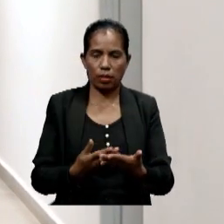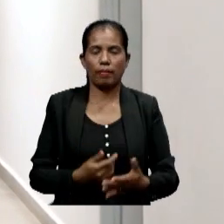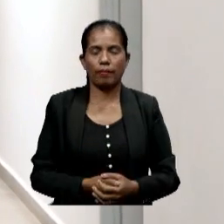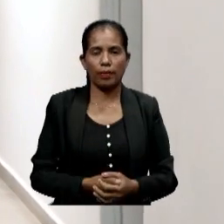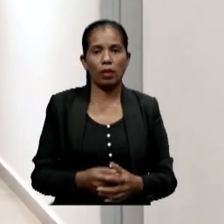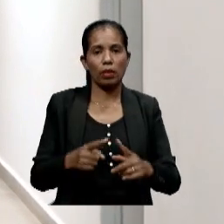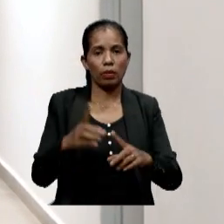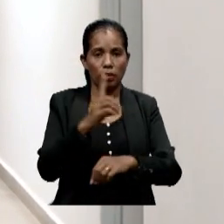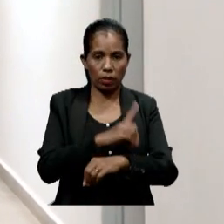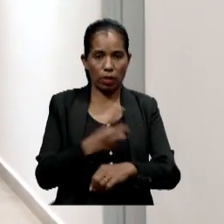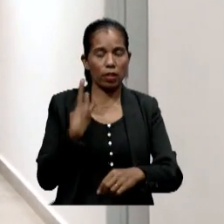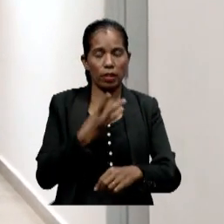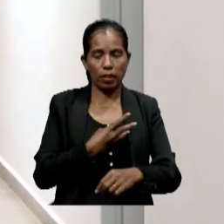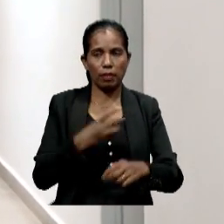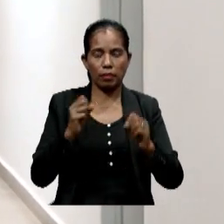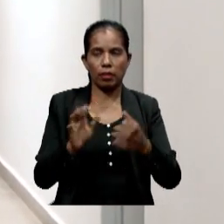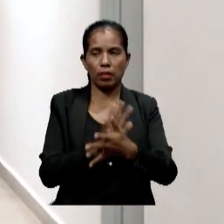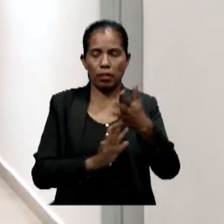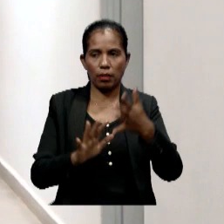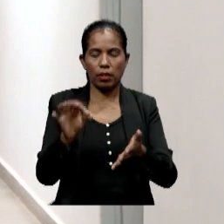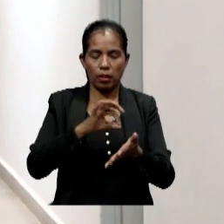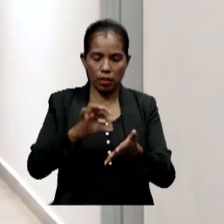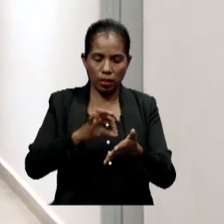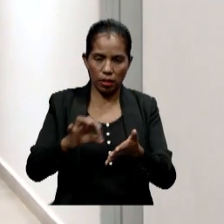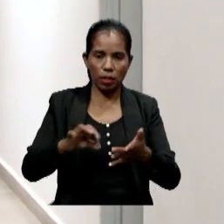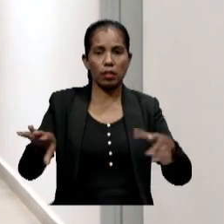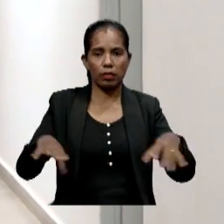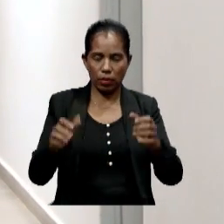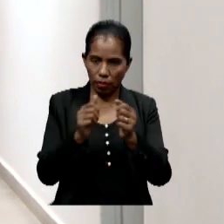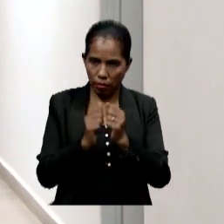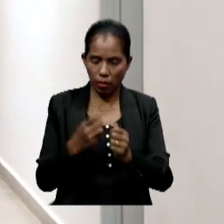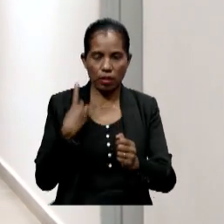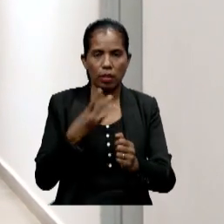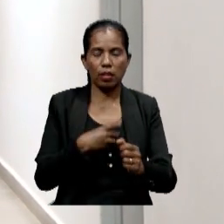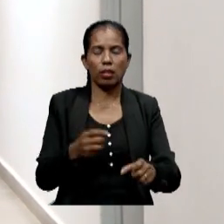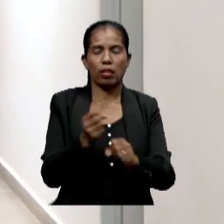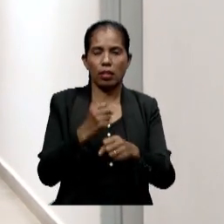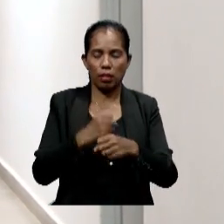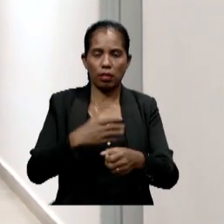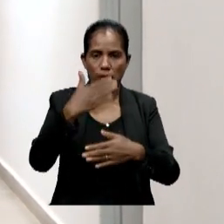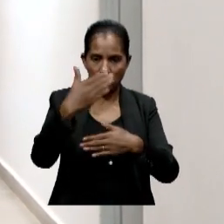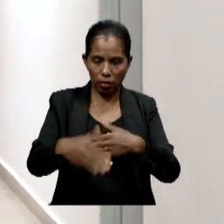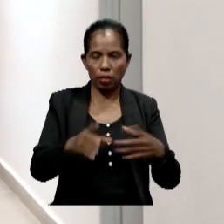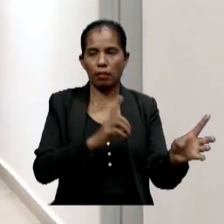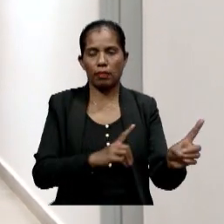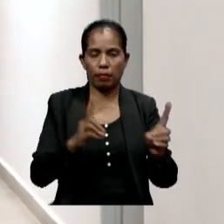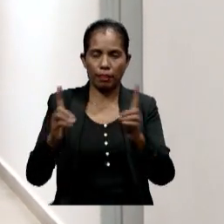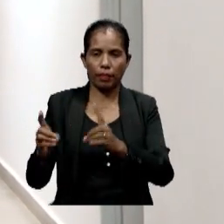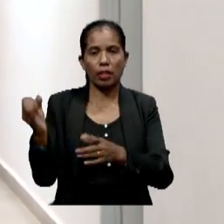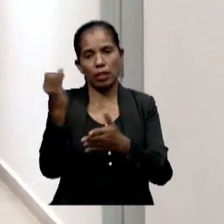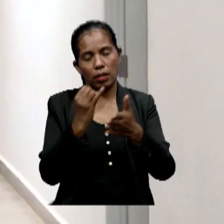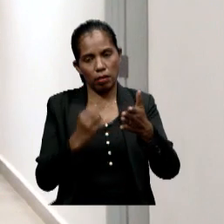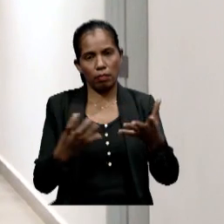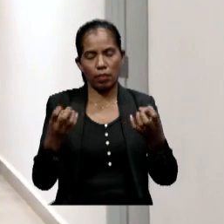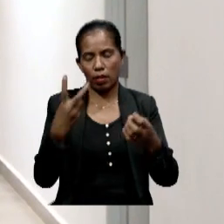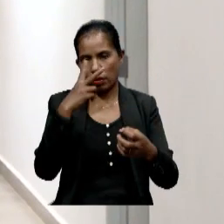loron, ihe nebe ita se ihe cerimônia assinatura, ita se halo transição ba fase implementação. Desenho barak no